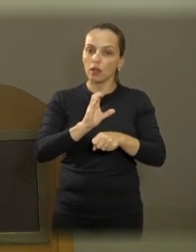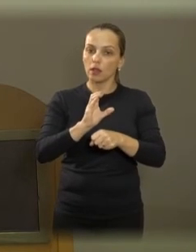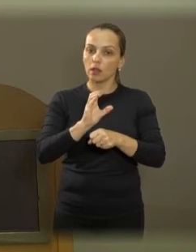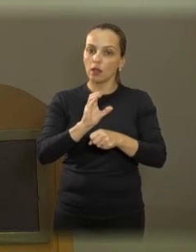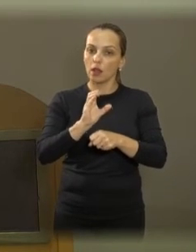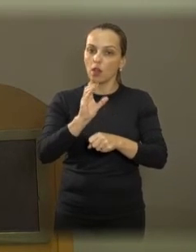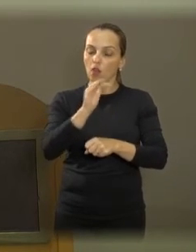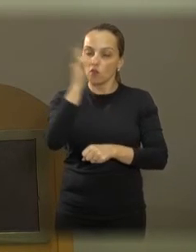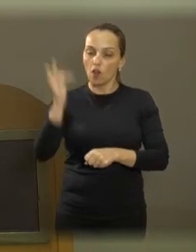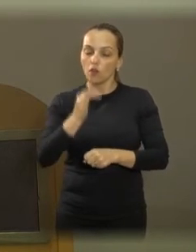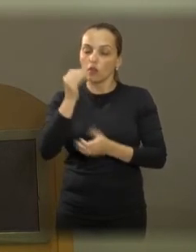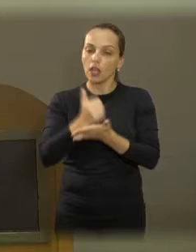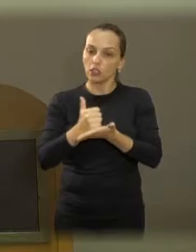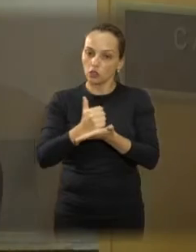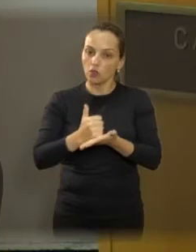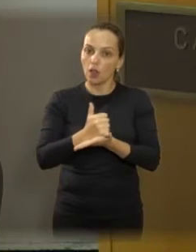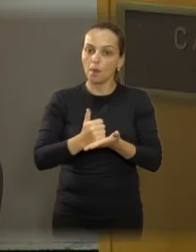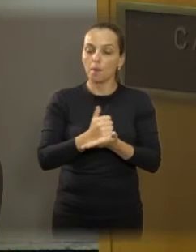do Sacramento.